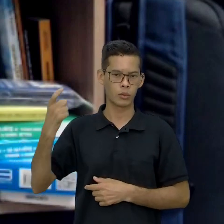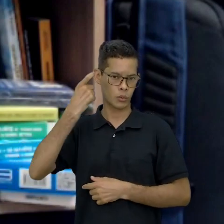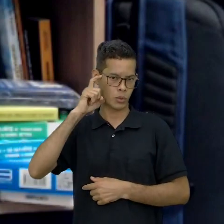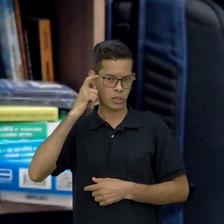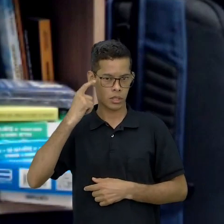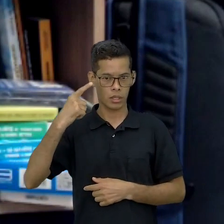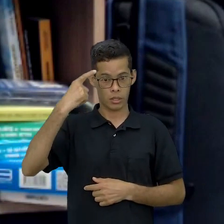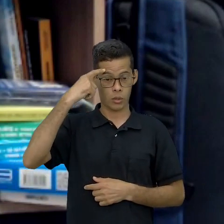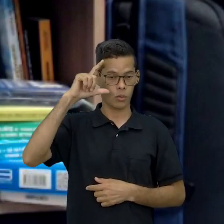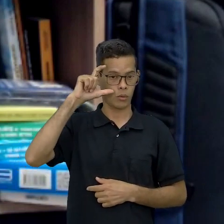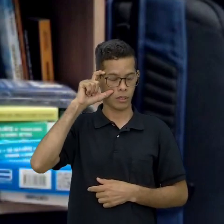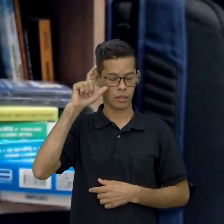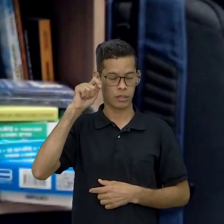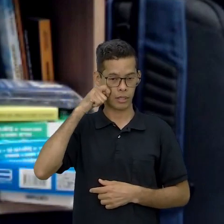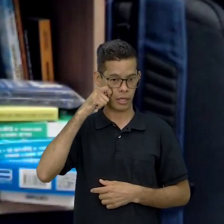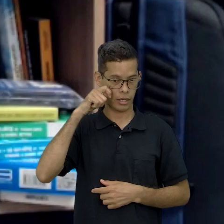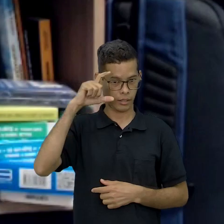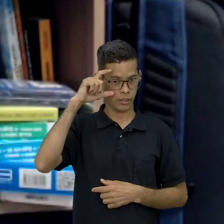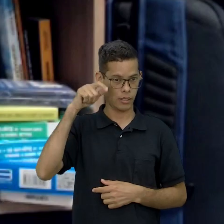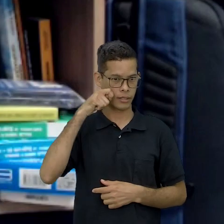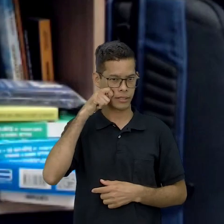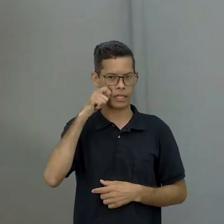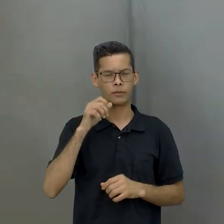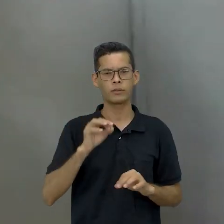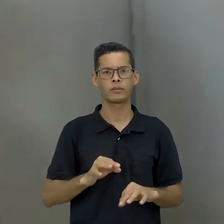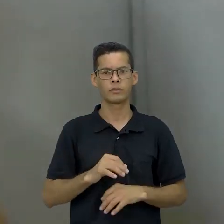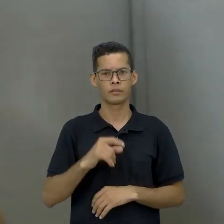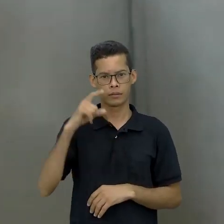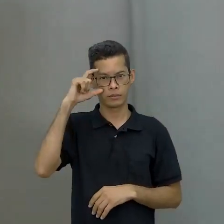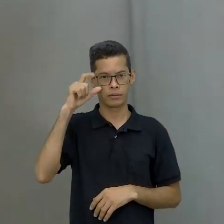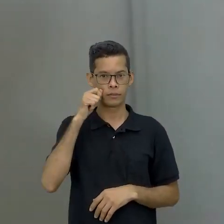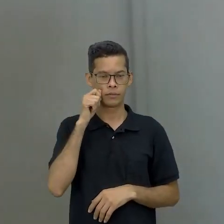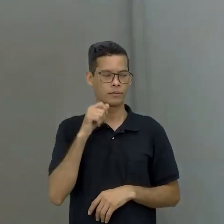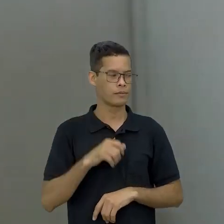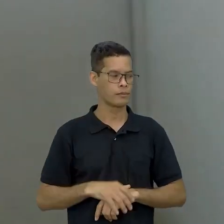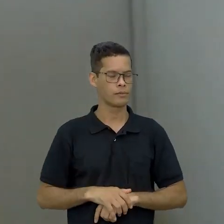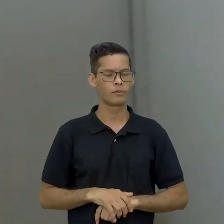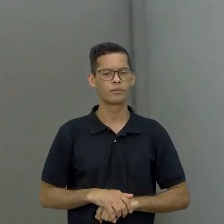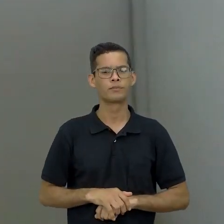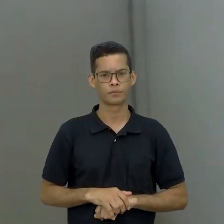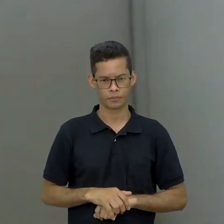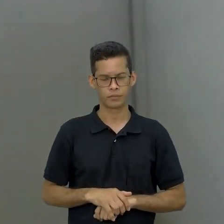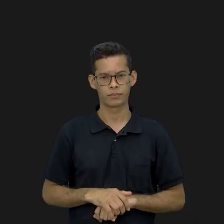GR e o André, tá bom? Pode compartilhar a tela então para nós, professor, por favor?